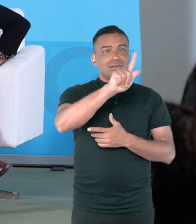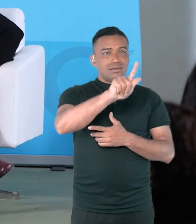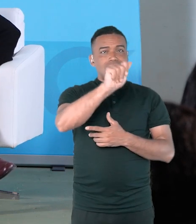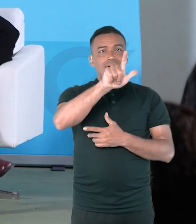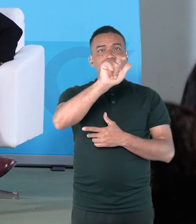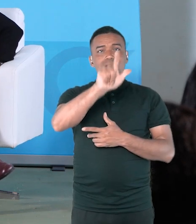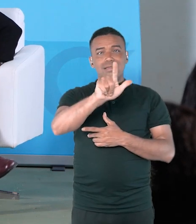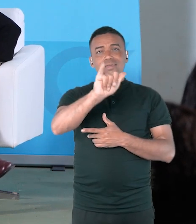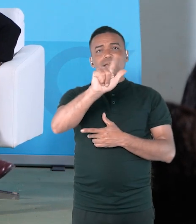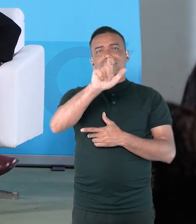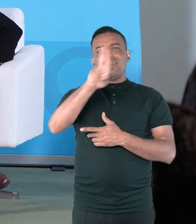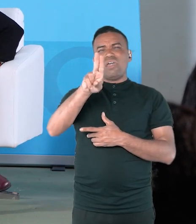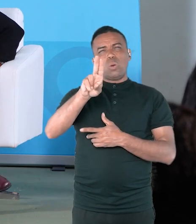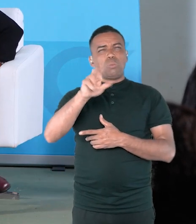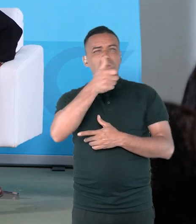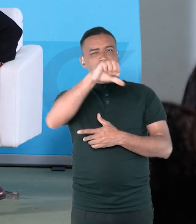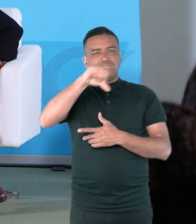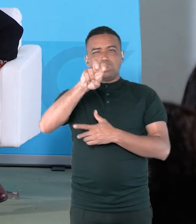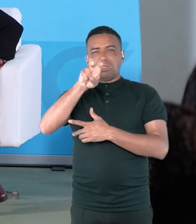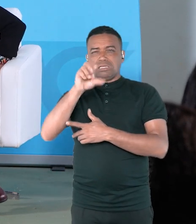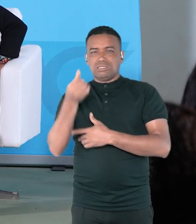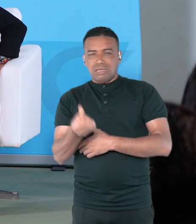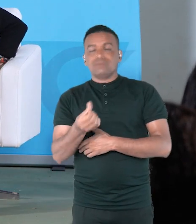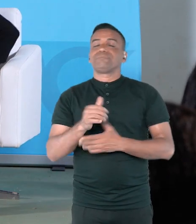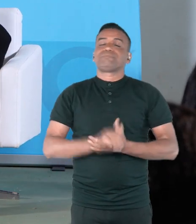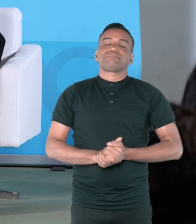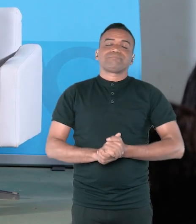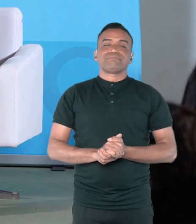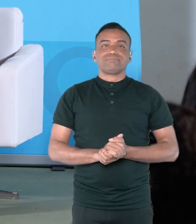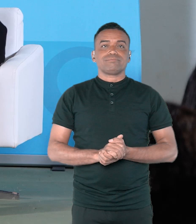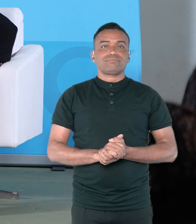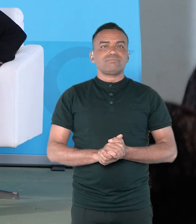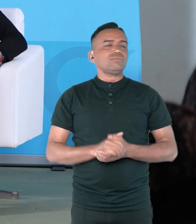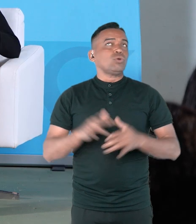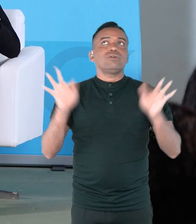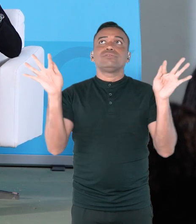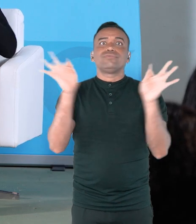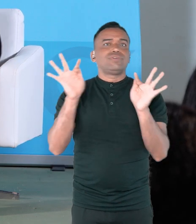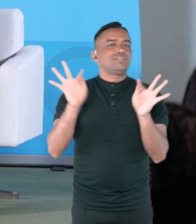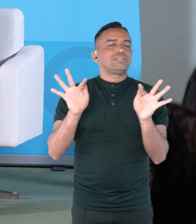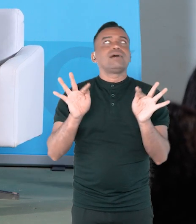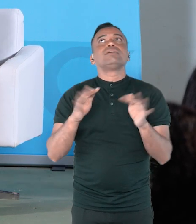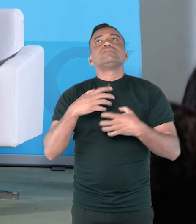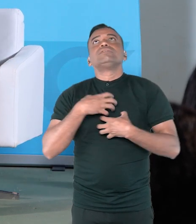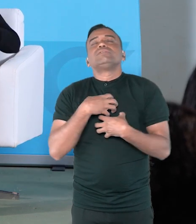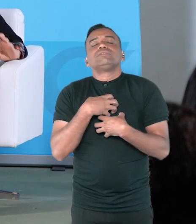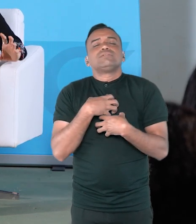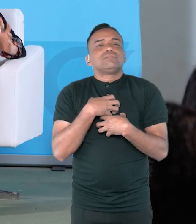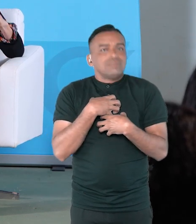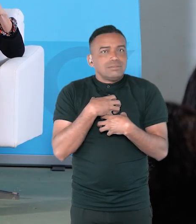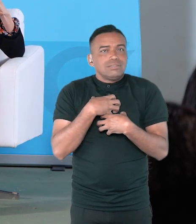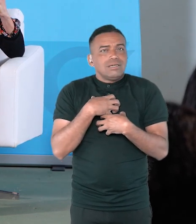O Galileu é 56, a versão que a gente fez. Mas é aí. E aí, a felicidade que isso te